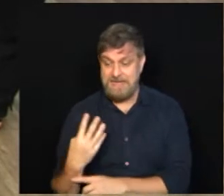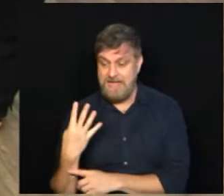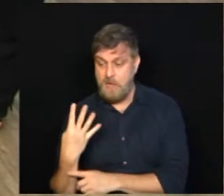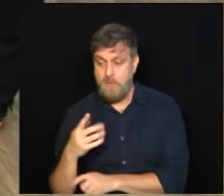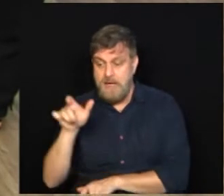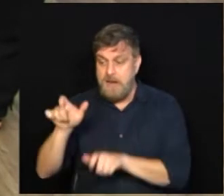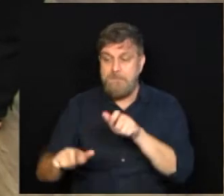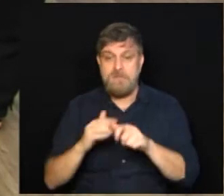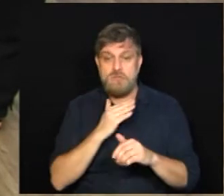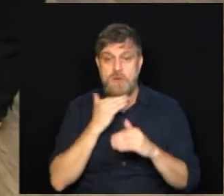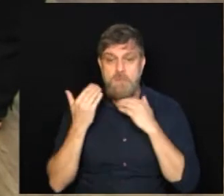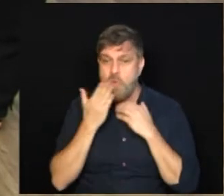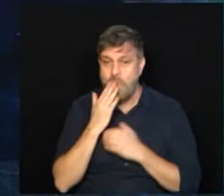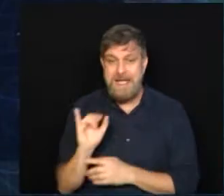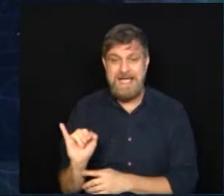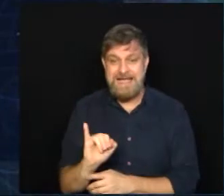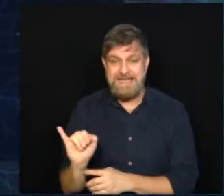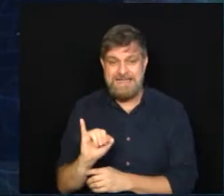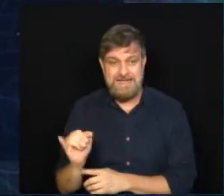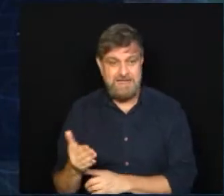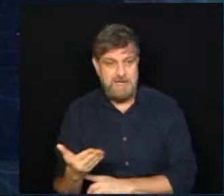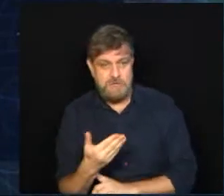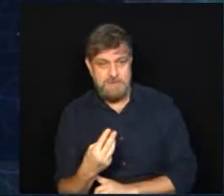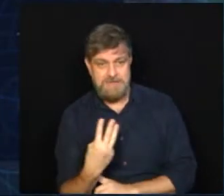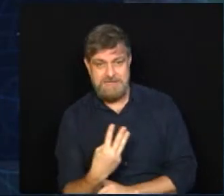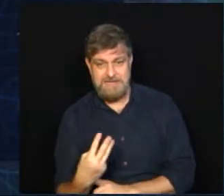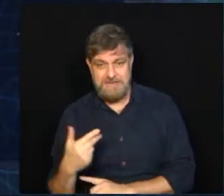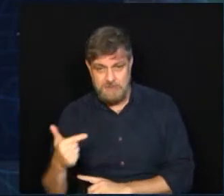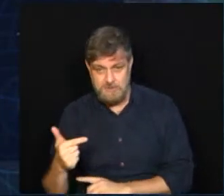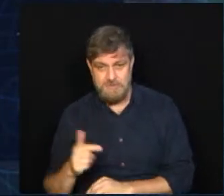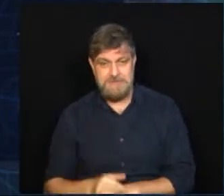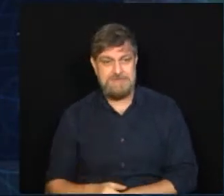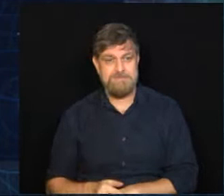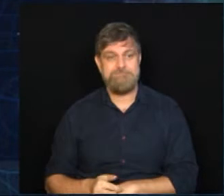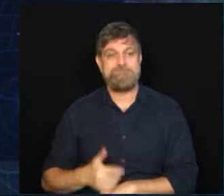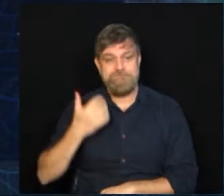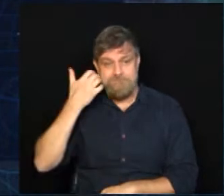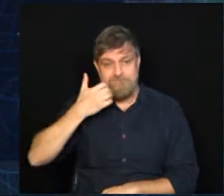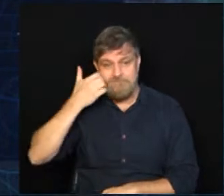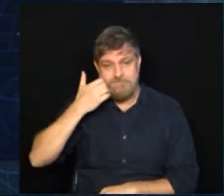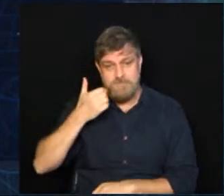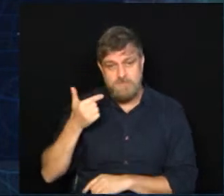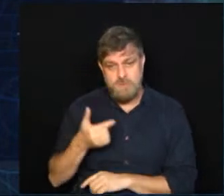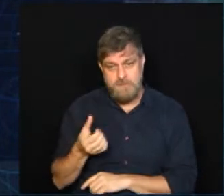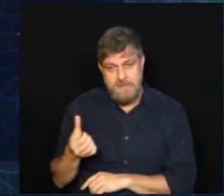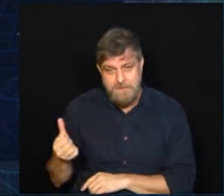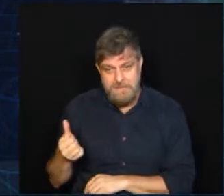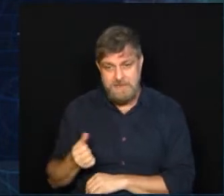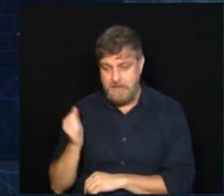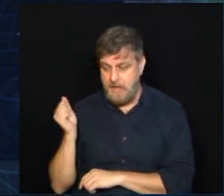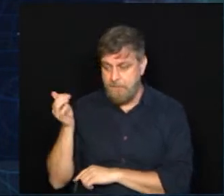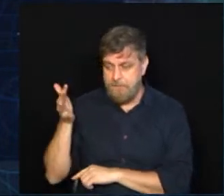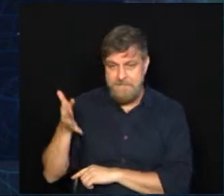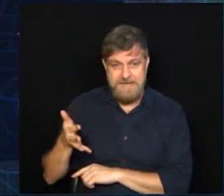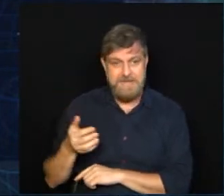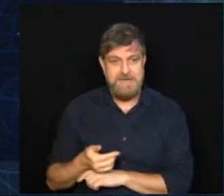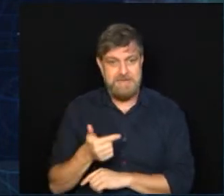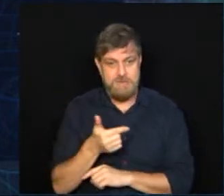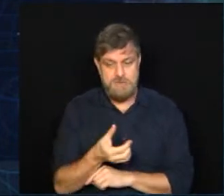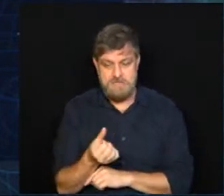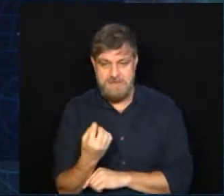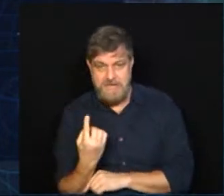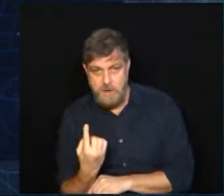334 óbitos, Indaiatuba 332, Santa Bárbara do Oeste 266, Americana